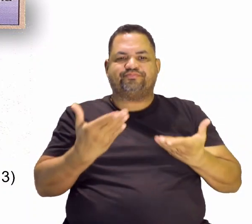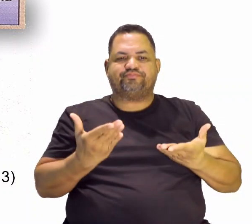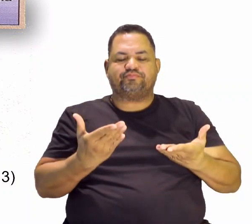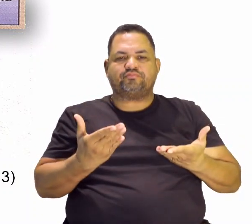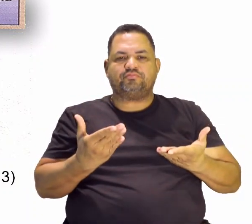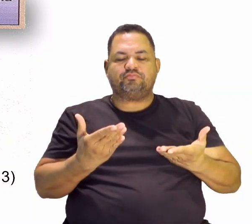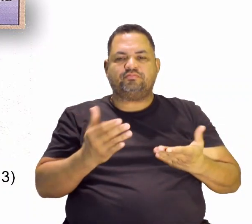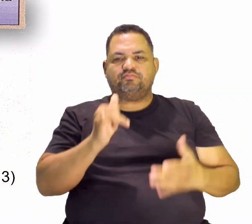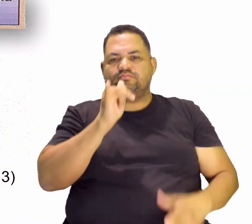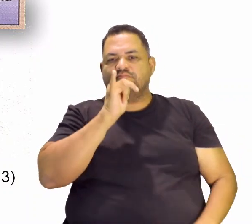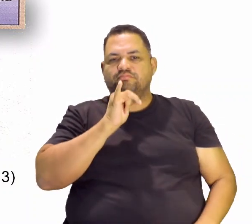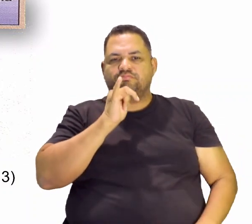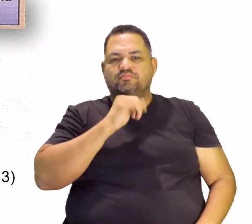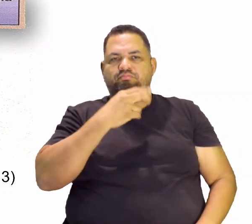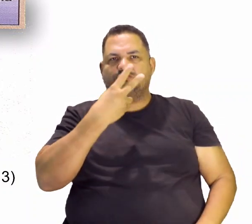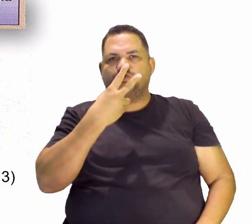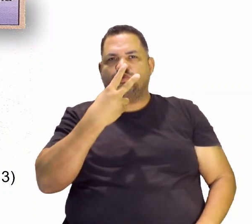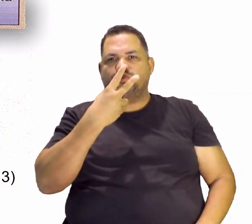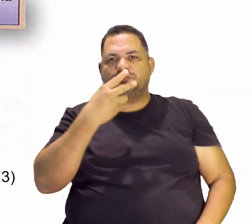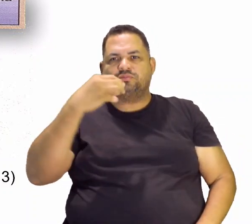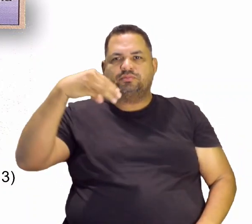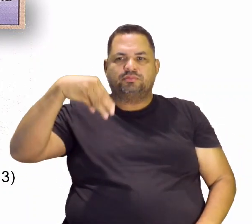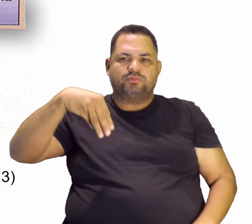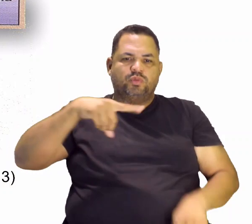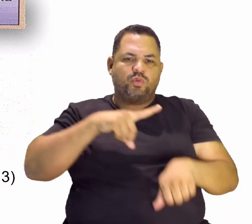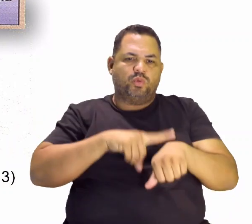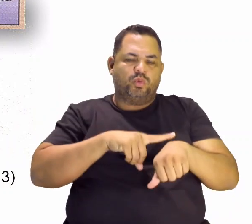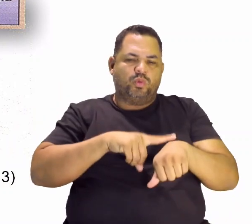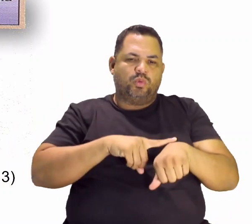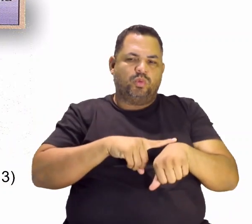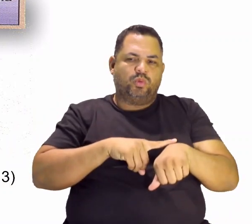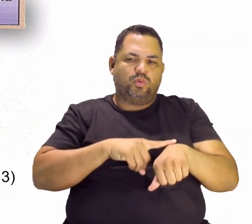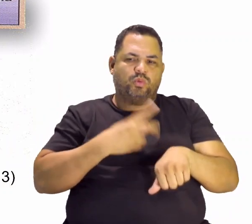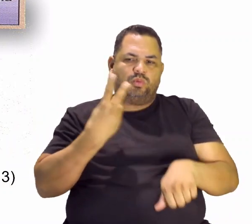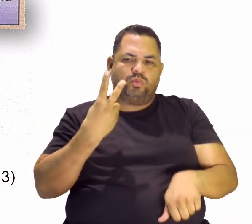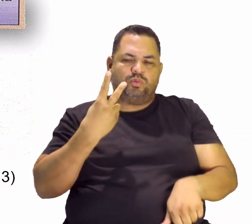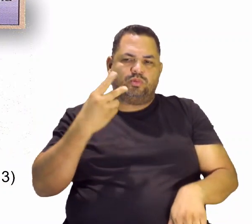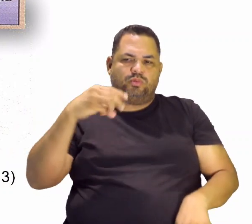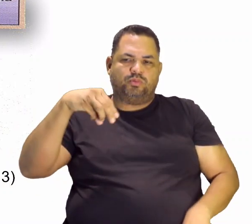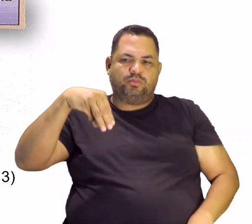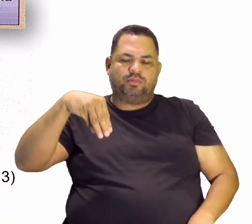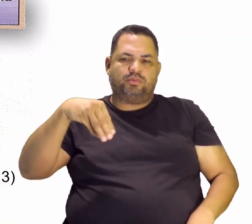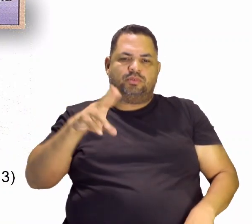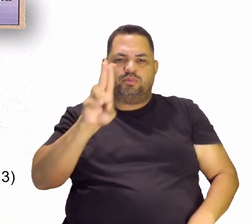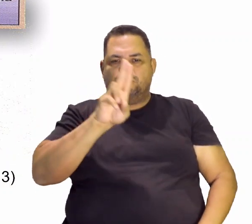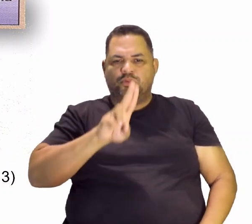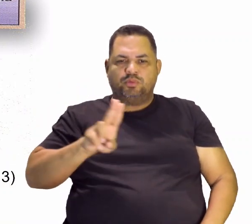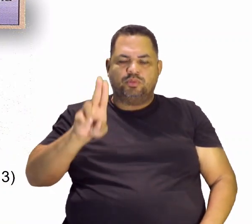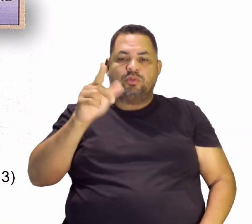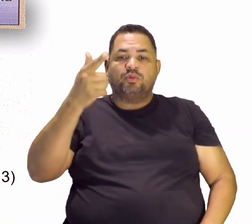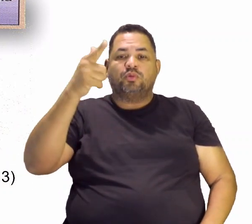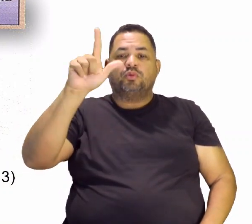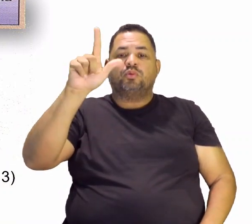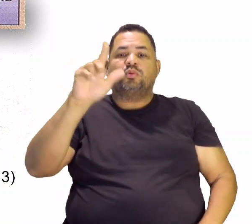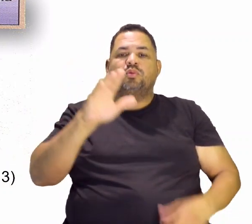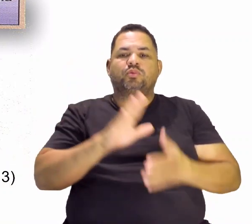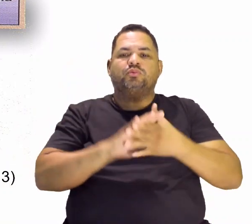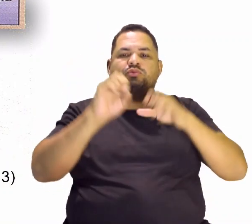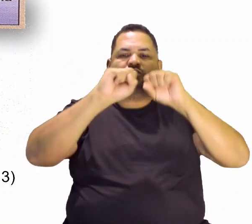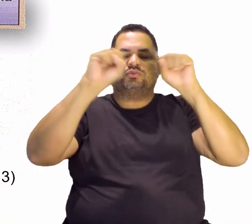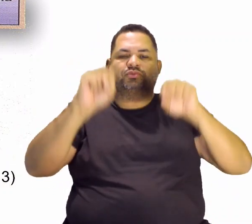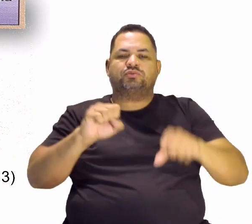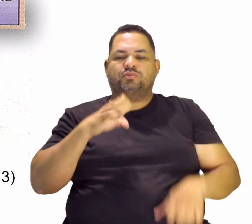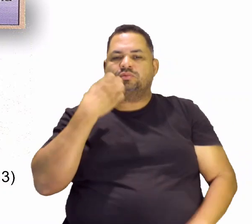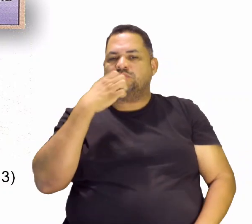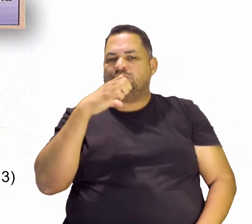por exemplo, em 2 minutos, né? Eu já vou utilizar outra demanda energética, né? Que